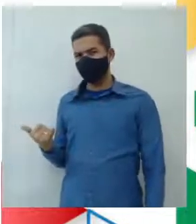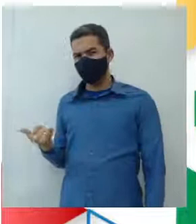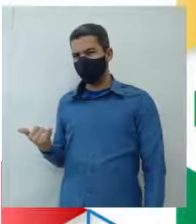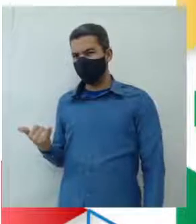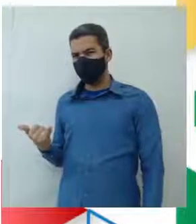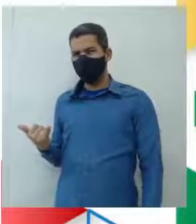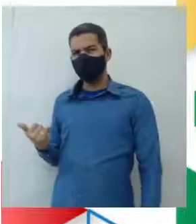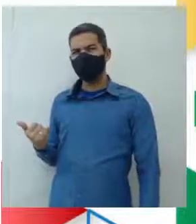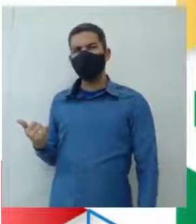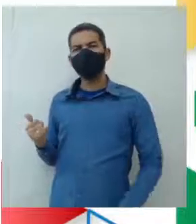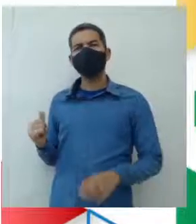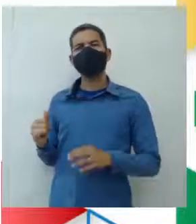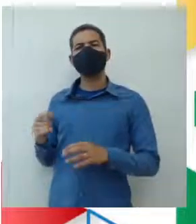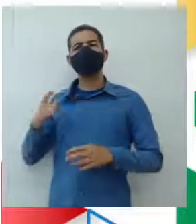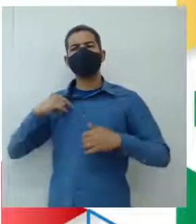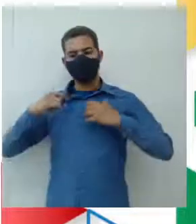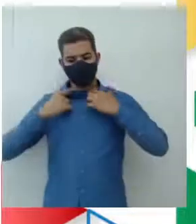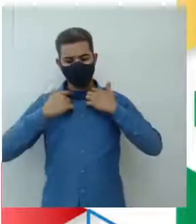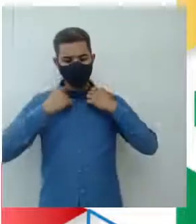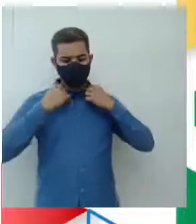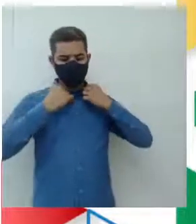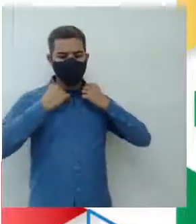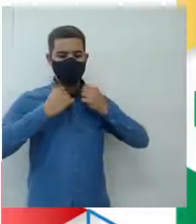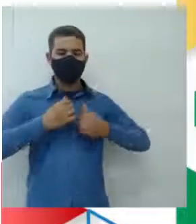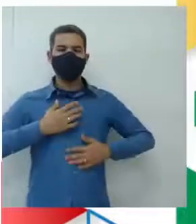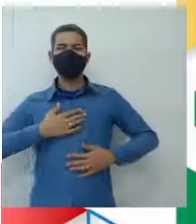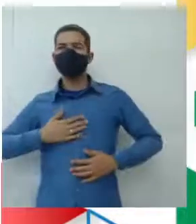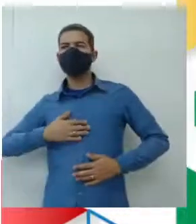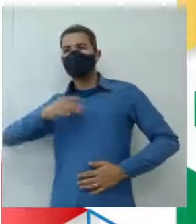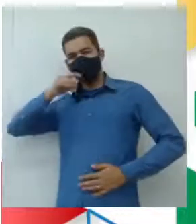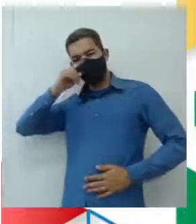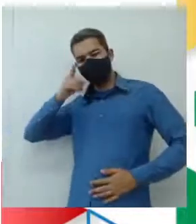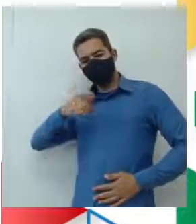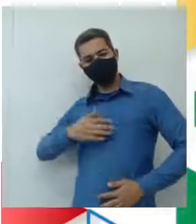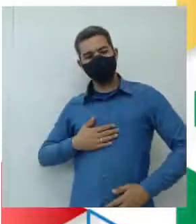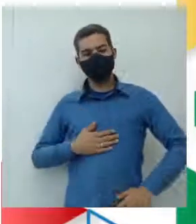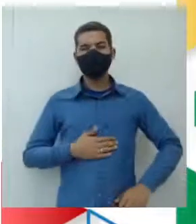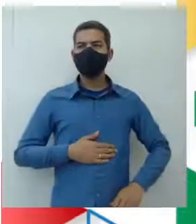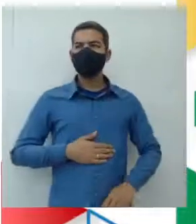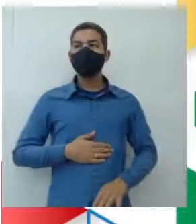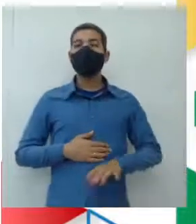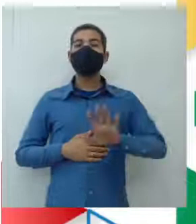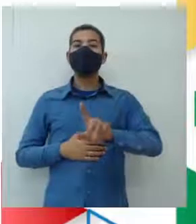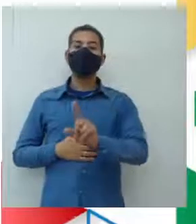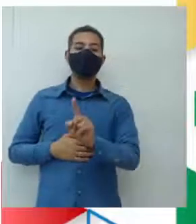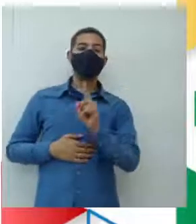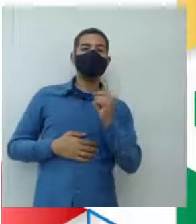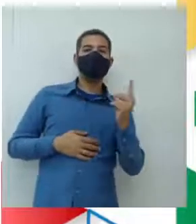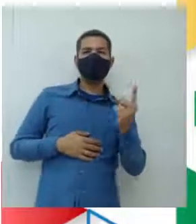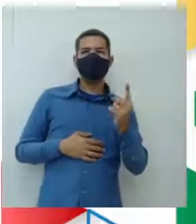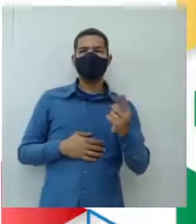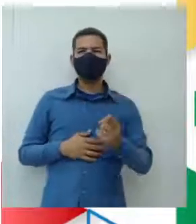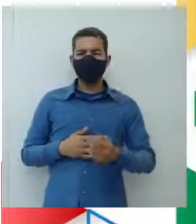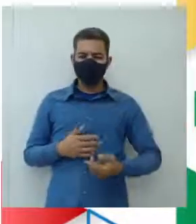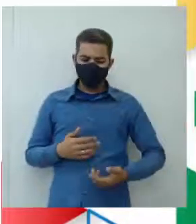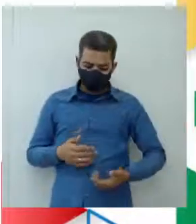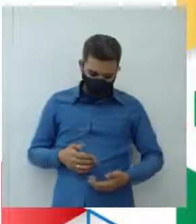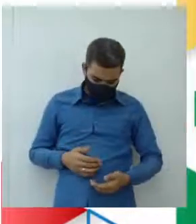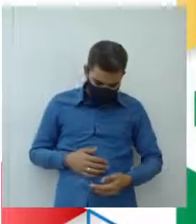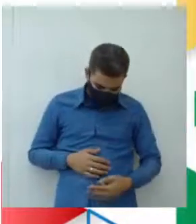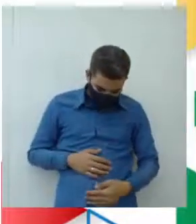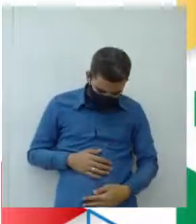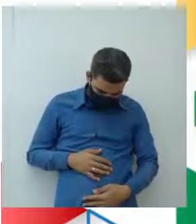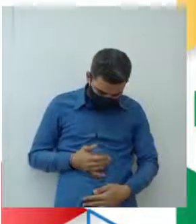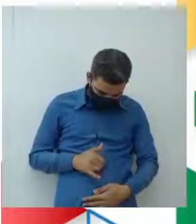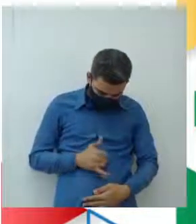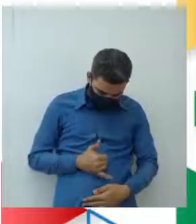ele está com roupa descolada, né? Tudo tranquilinho. Já em contrapartida, o meu iPhone está